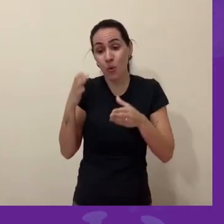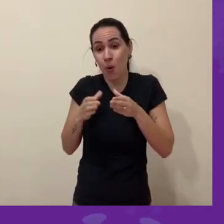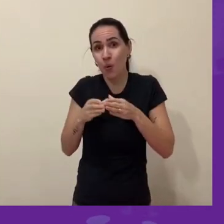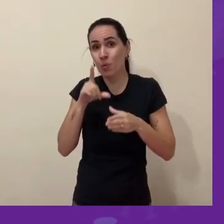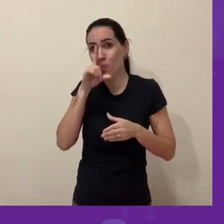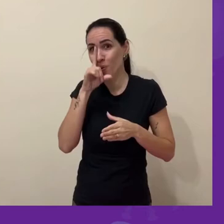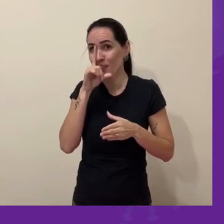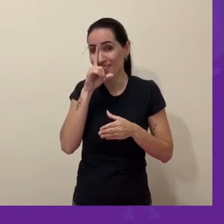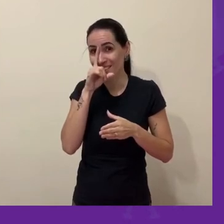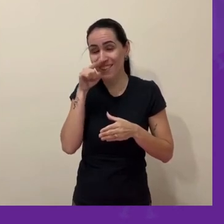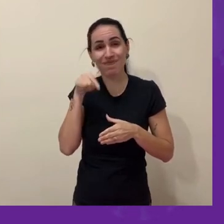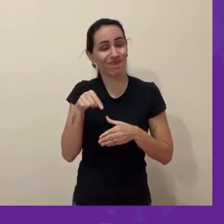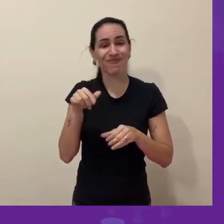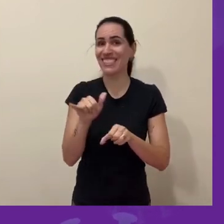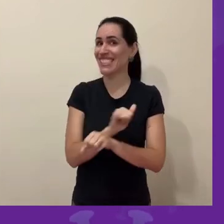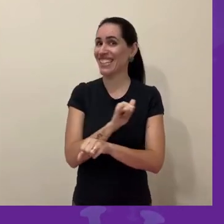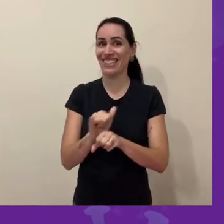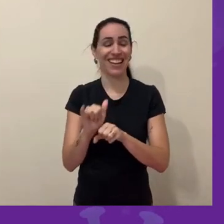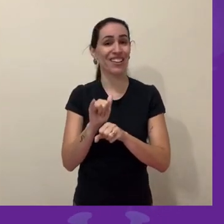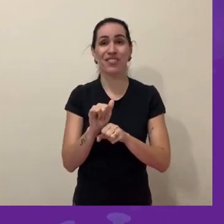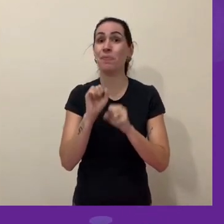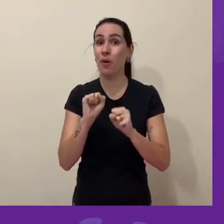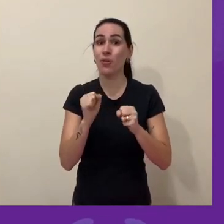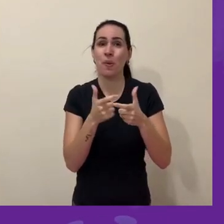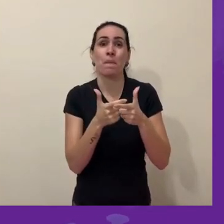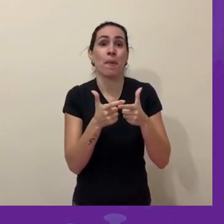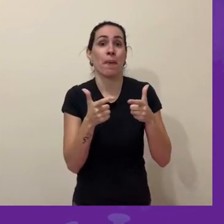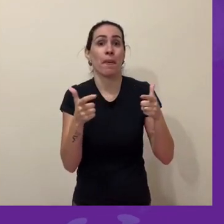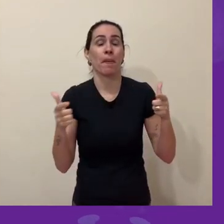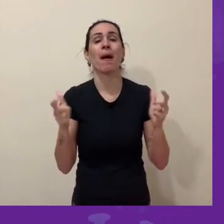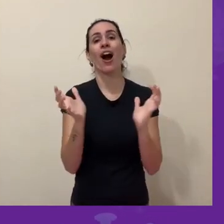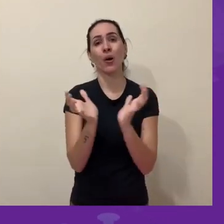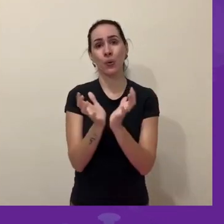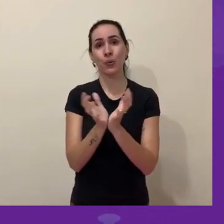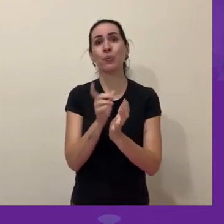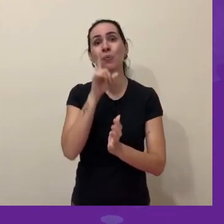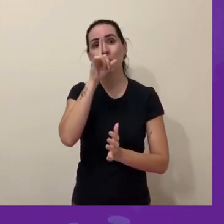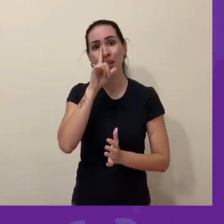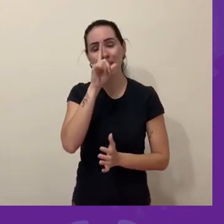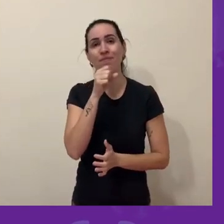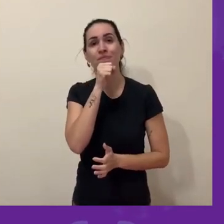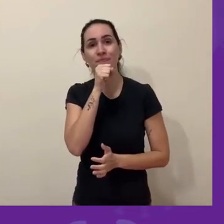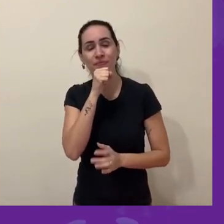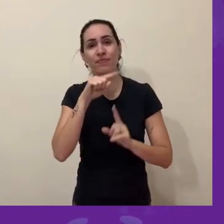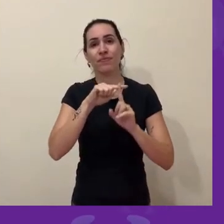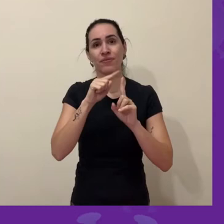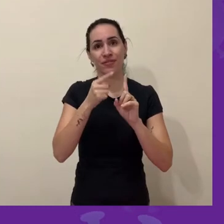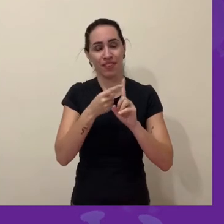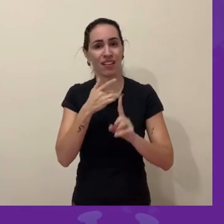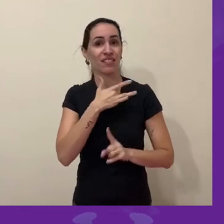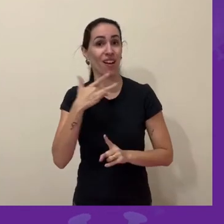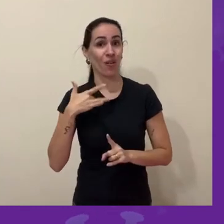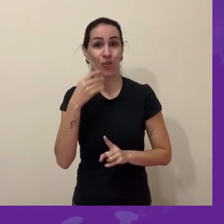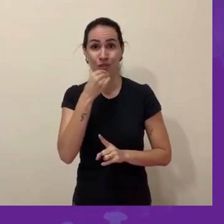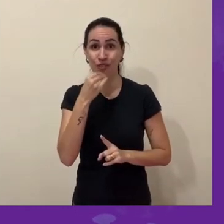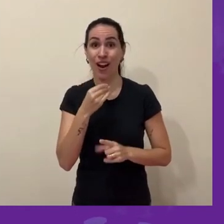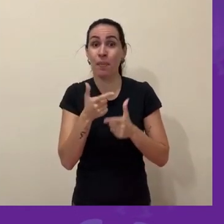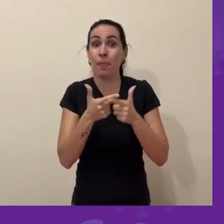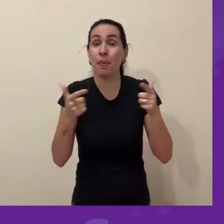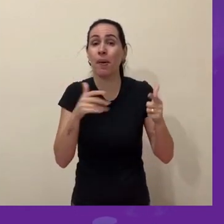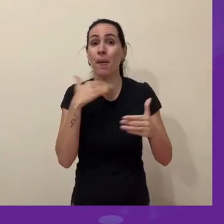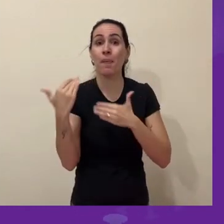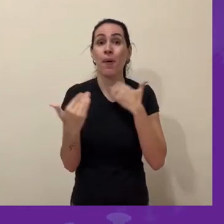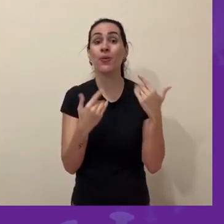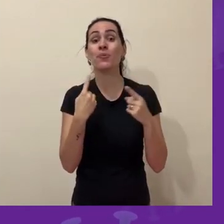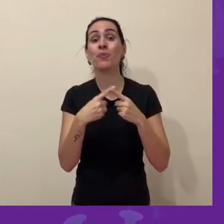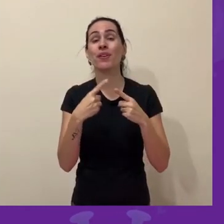de risco, provavelmente ela vai aumentar a mortalidade das próprias pessoas que têm fatores de risco, porque